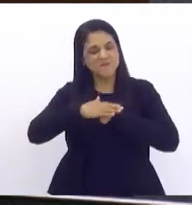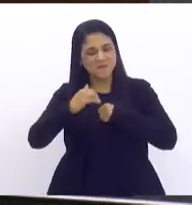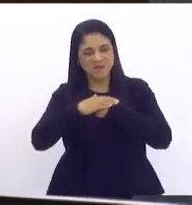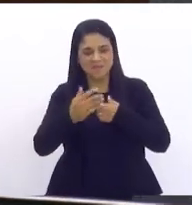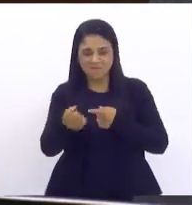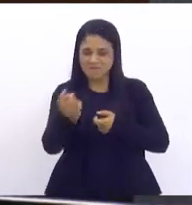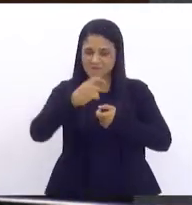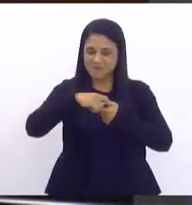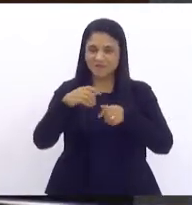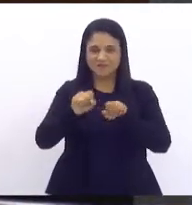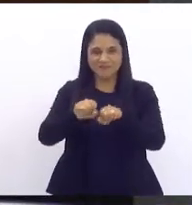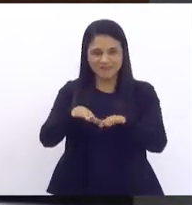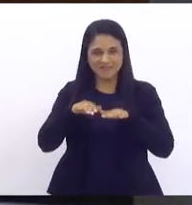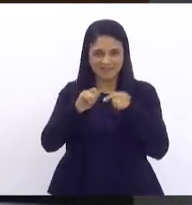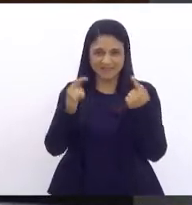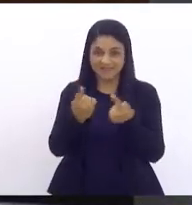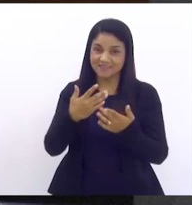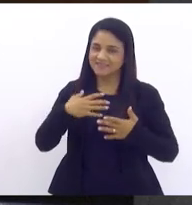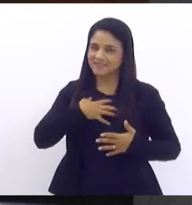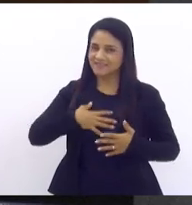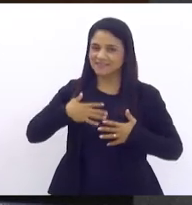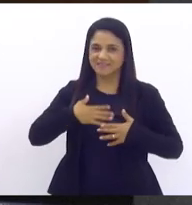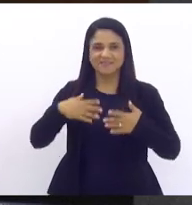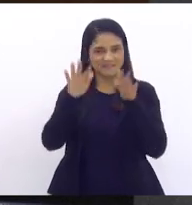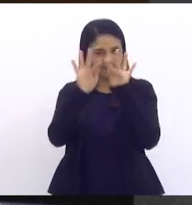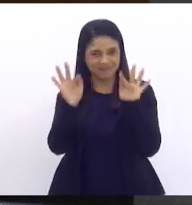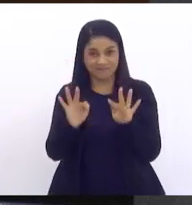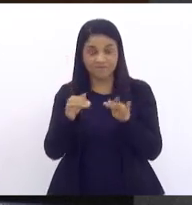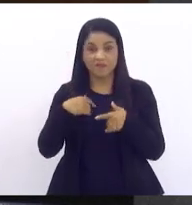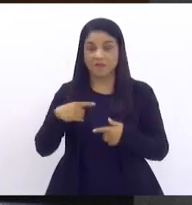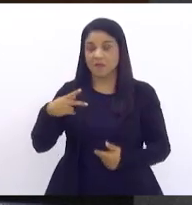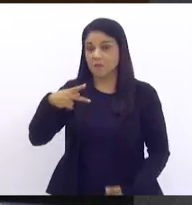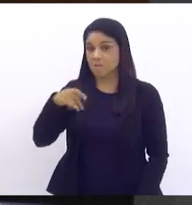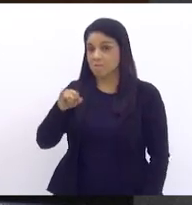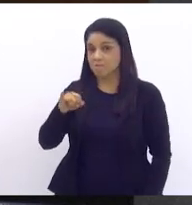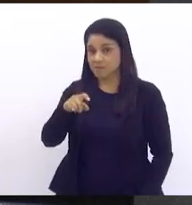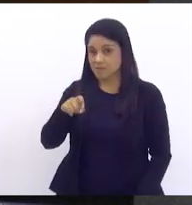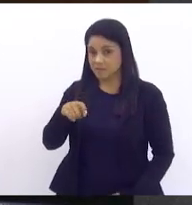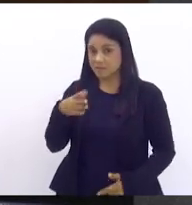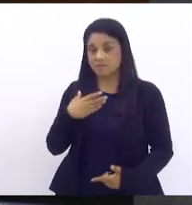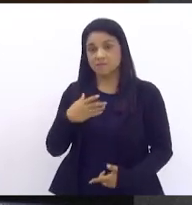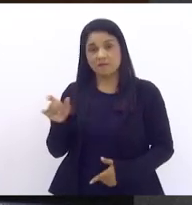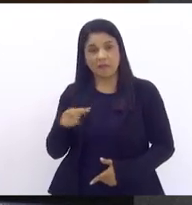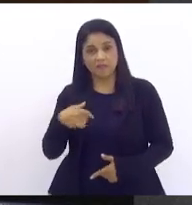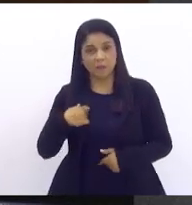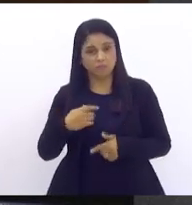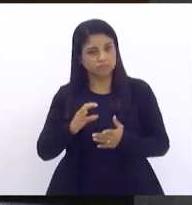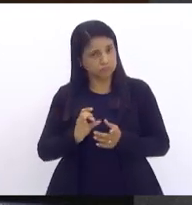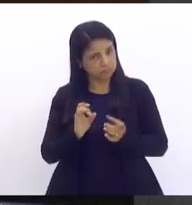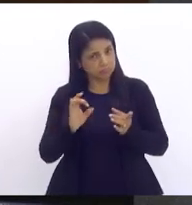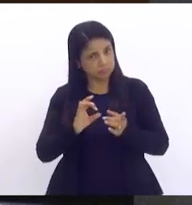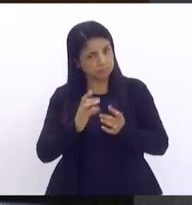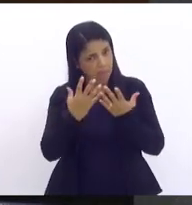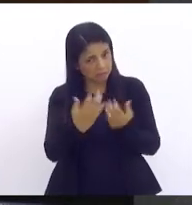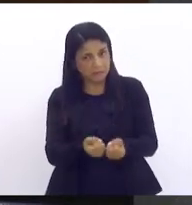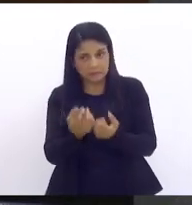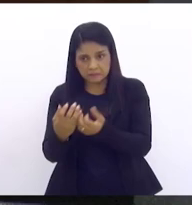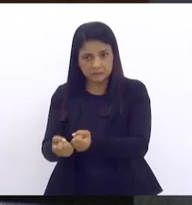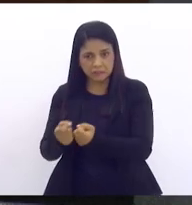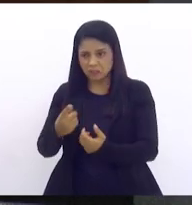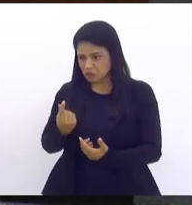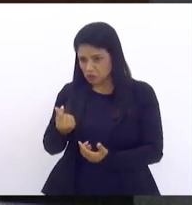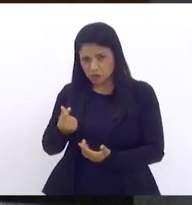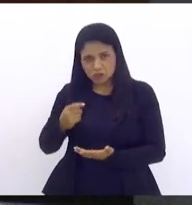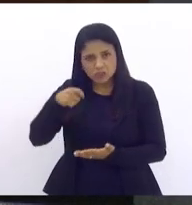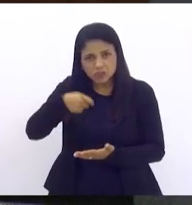casa e todos nós estamos muito felizes. E concordo com Vossa Excelência, PIX, cartão de crédito, tudo isso é válido. Agora, tem dinheiro, isso não existe, né,